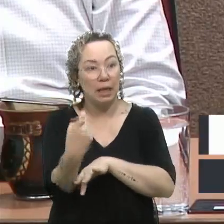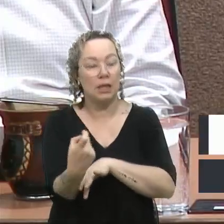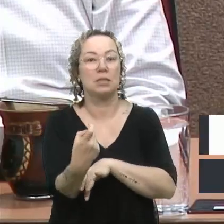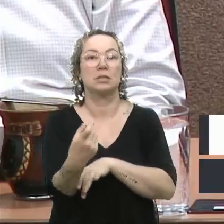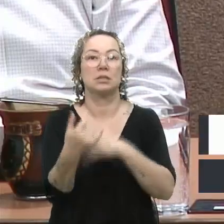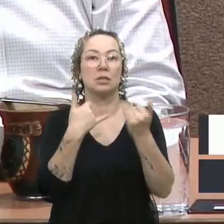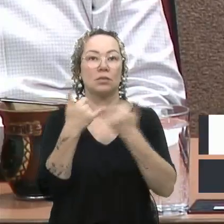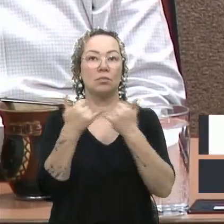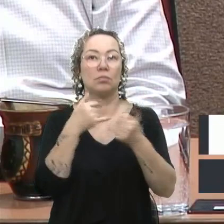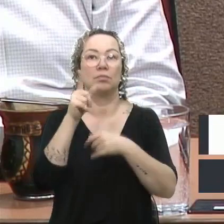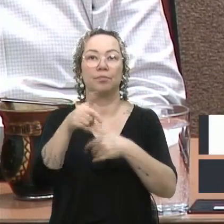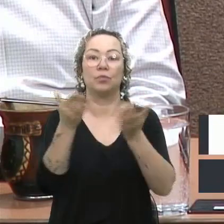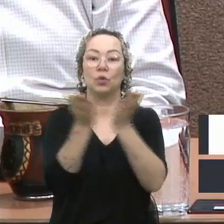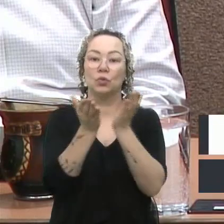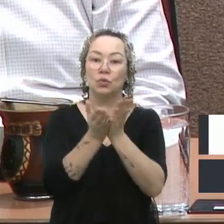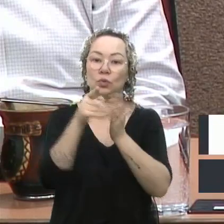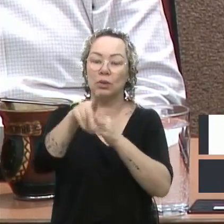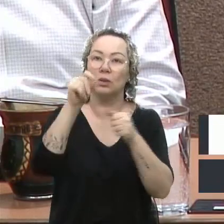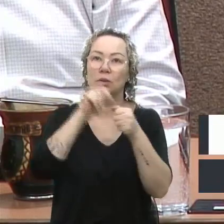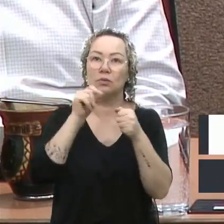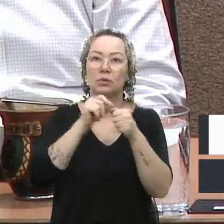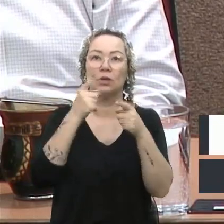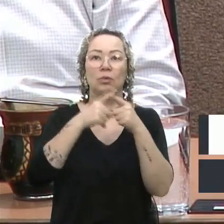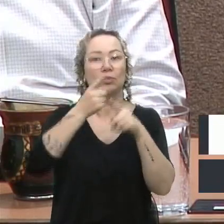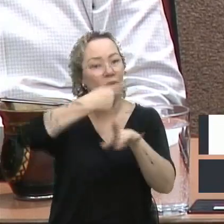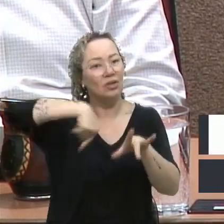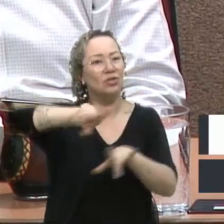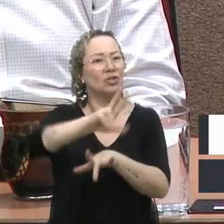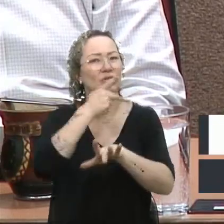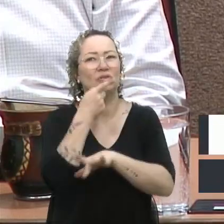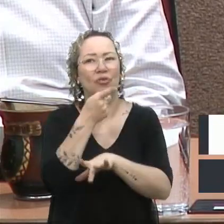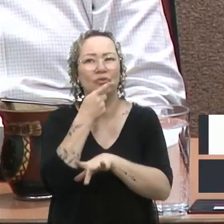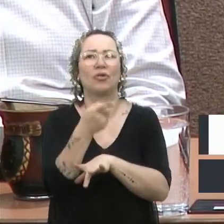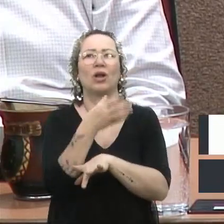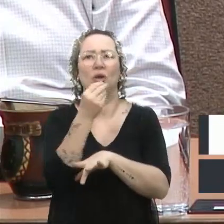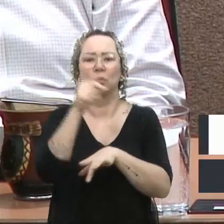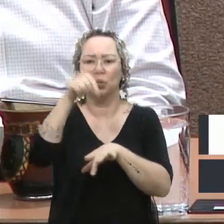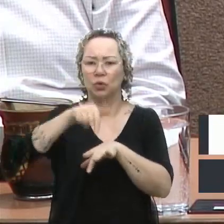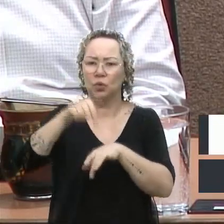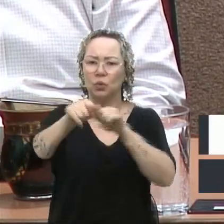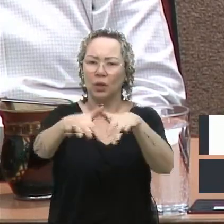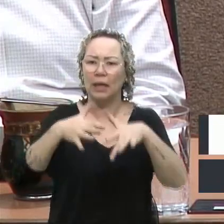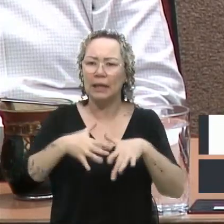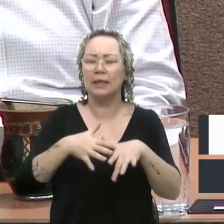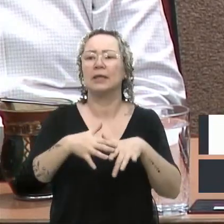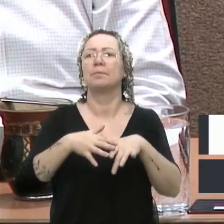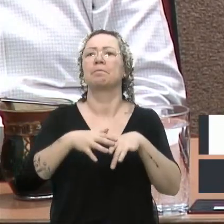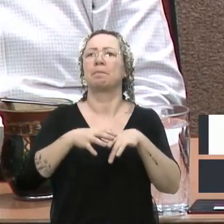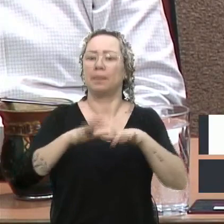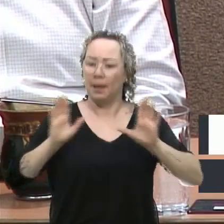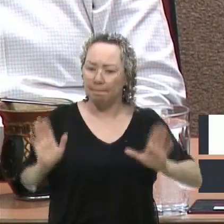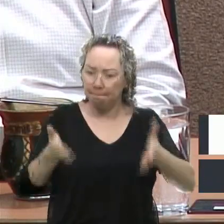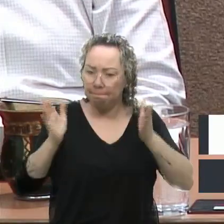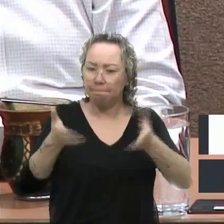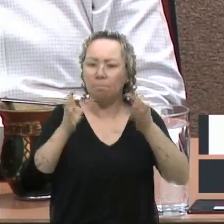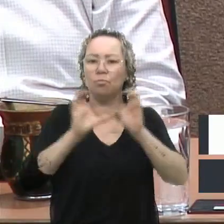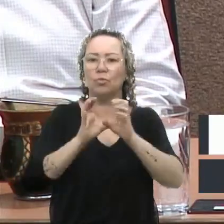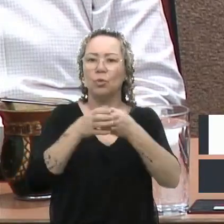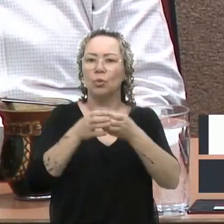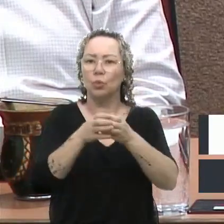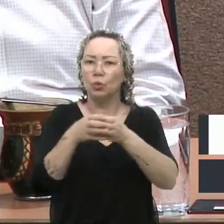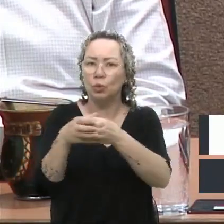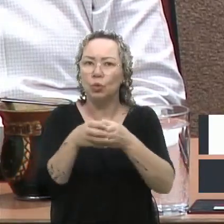esse estudo que eles fizeram, né? Porque a gente fala tanto aqui dentro dessa casa em fomentar o turismo, né? E